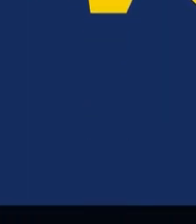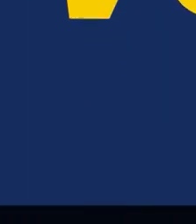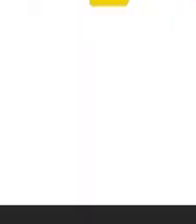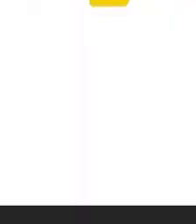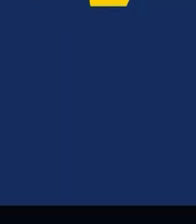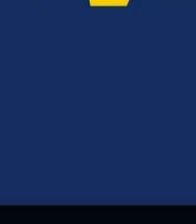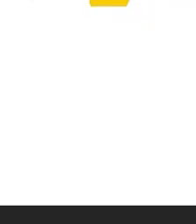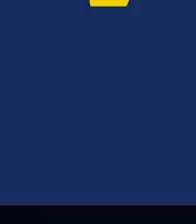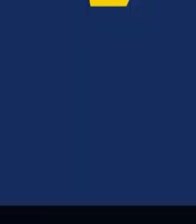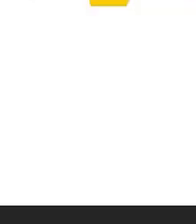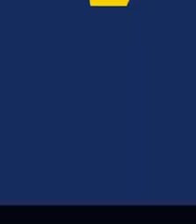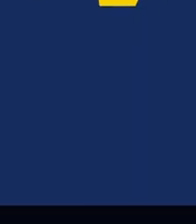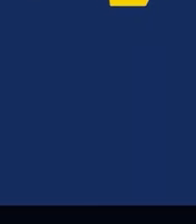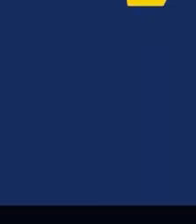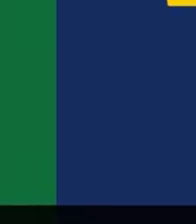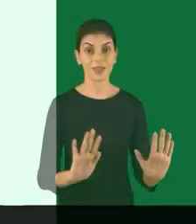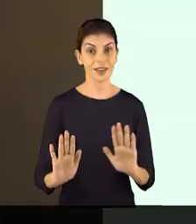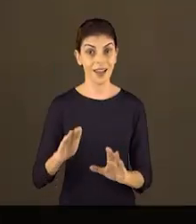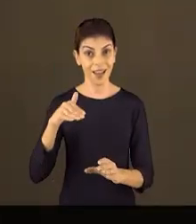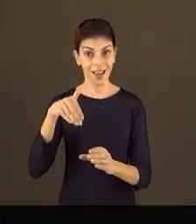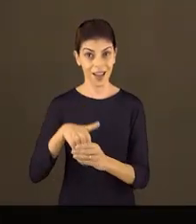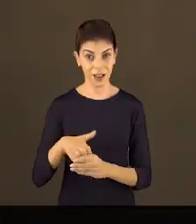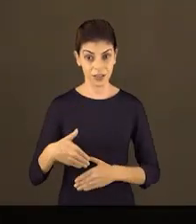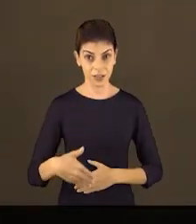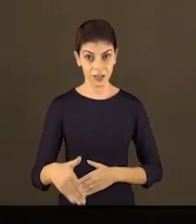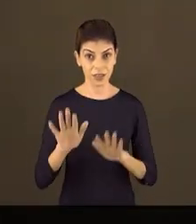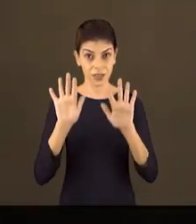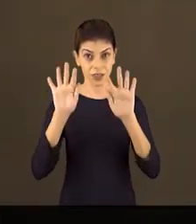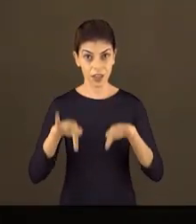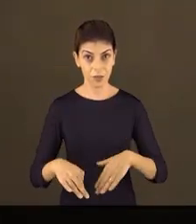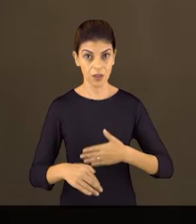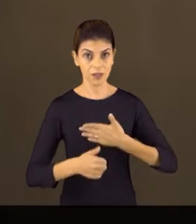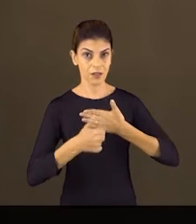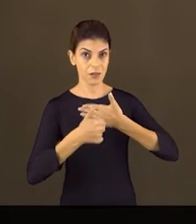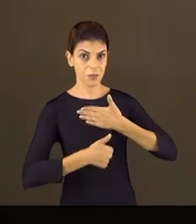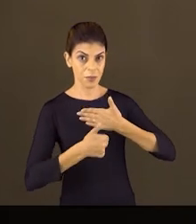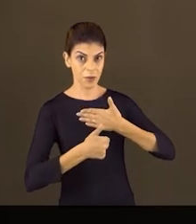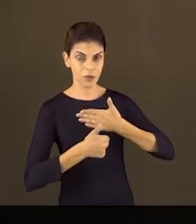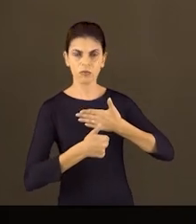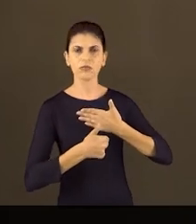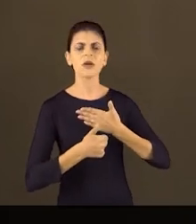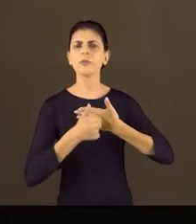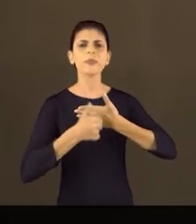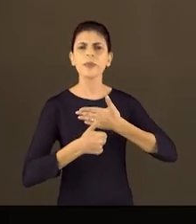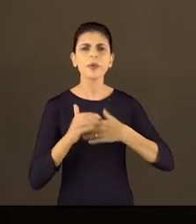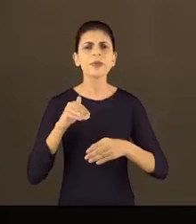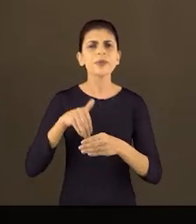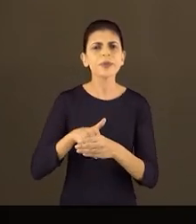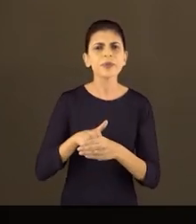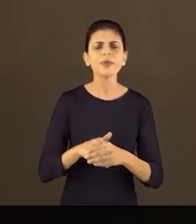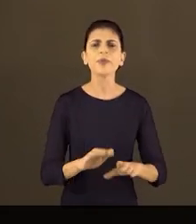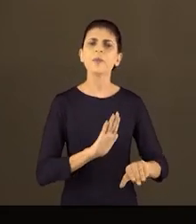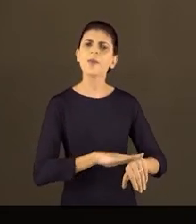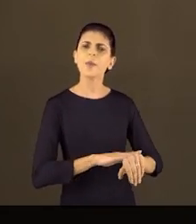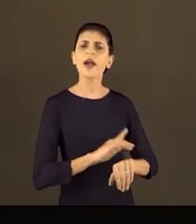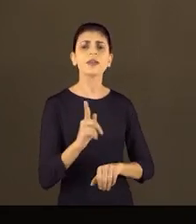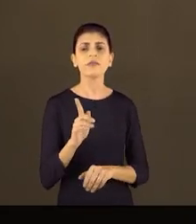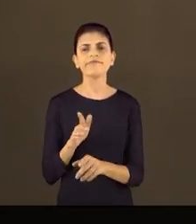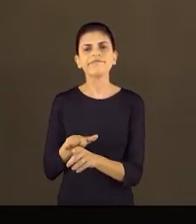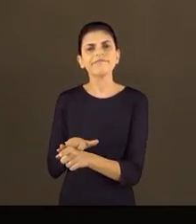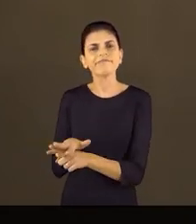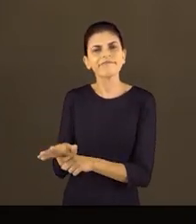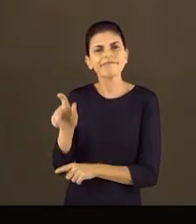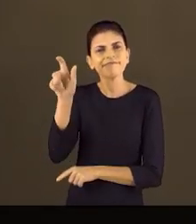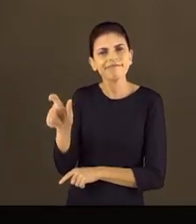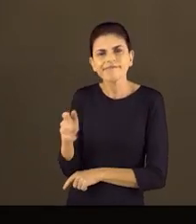votar 16, no Rio votar a sorrir. Pessoal, a eleição não termina no primeiro turno. O primeiro turno é justamente para você